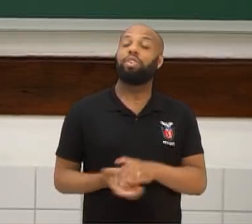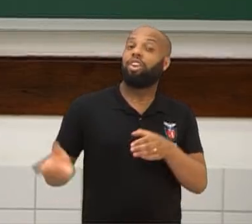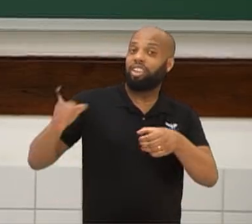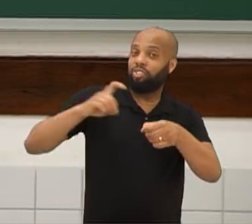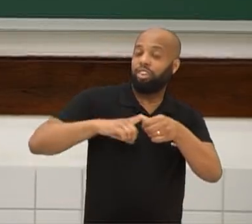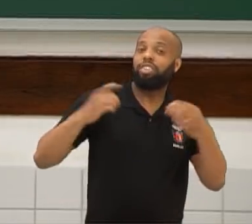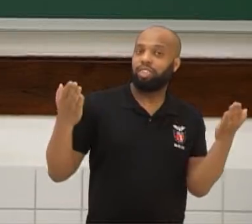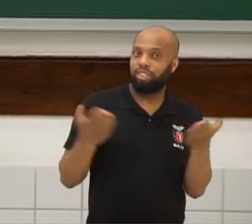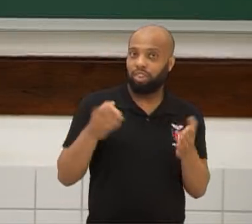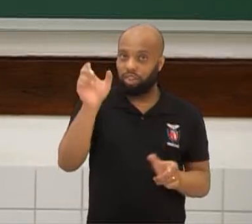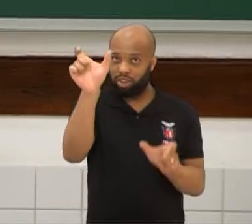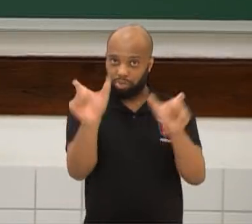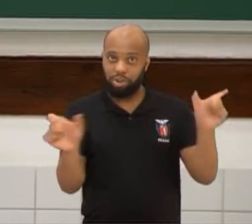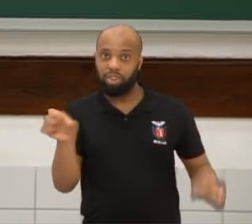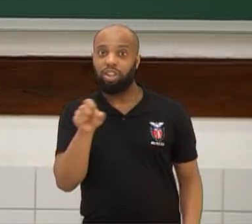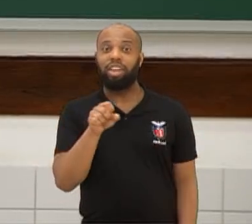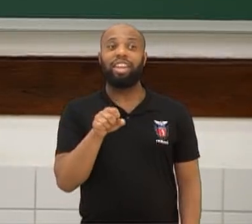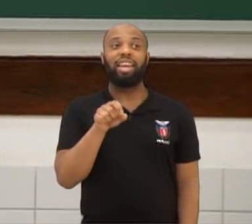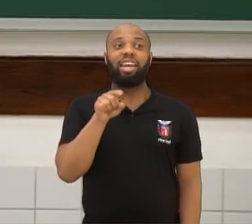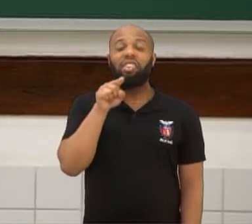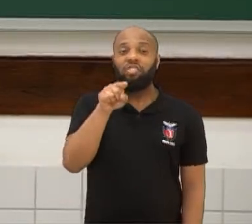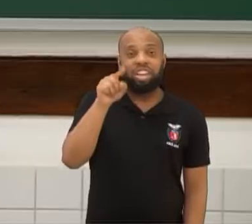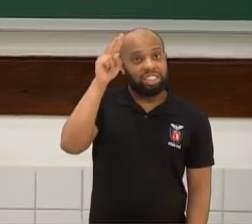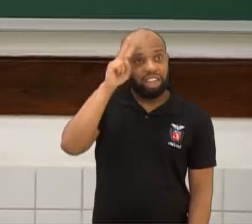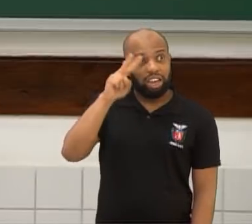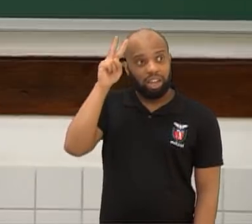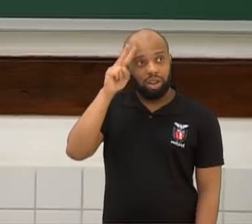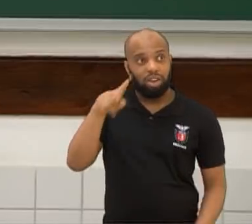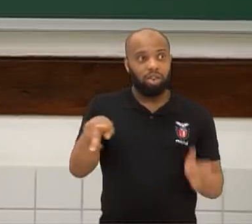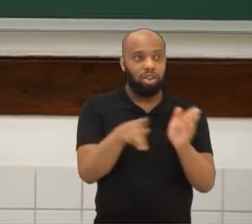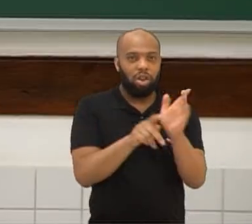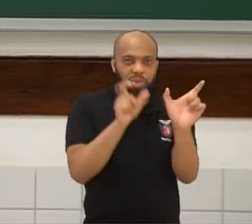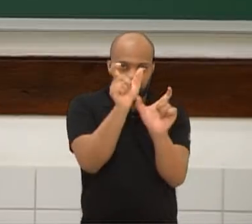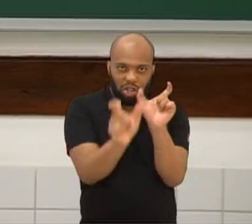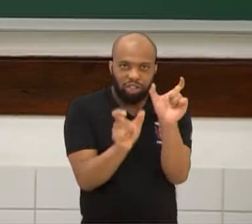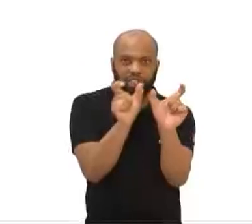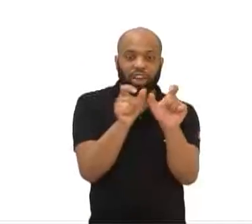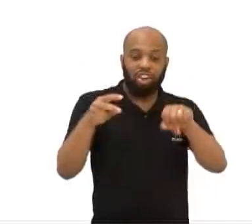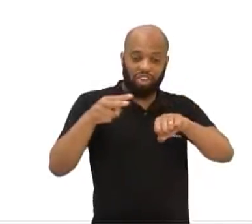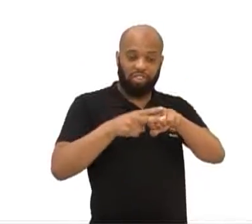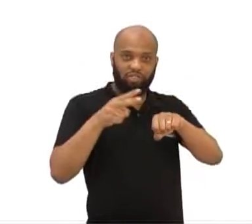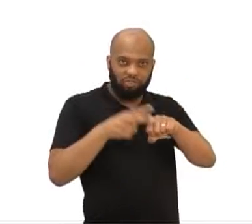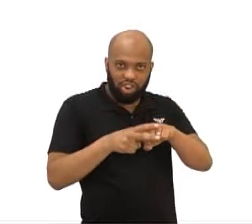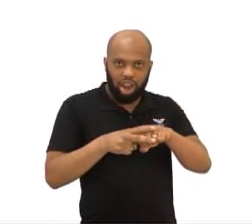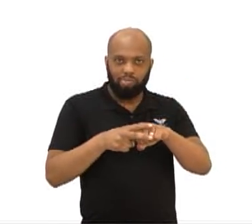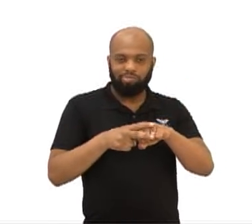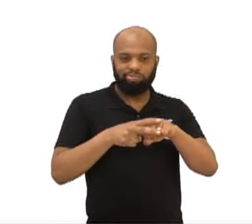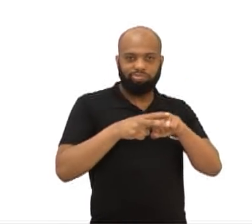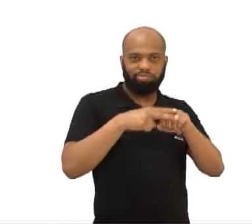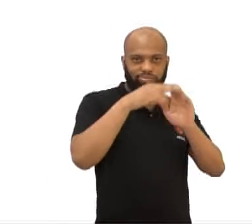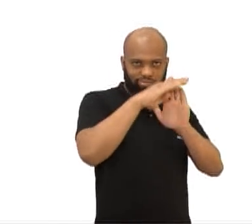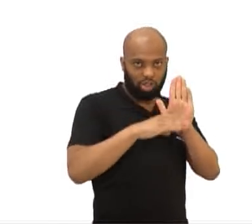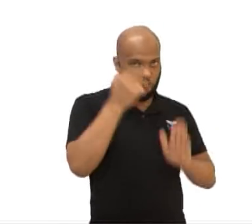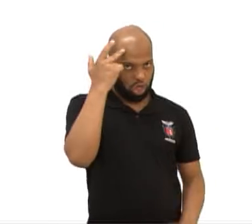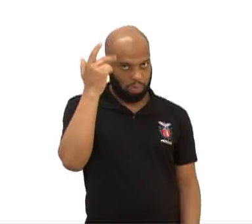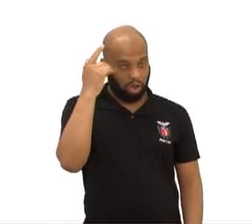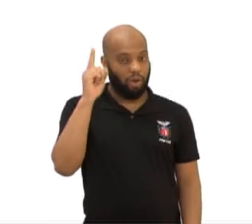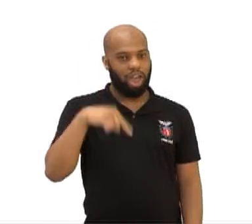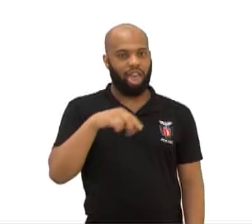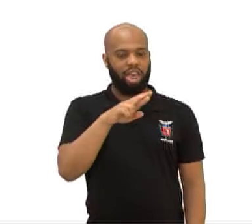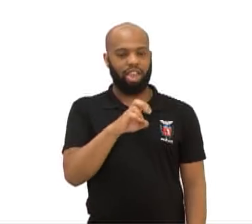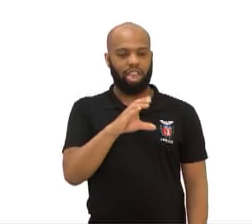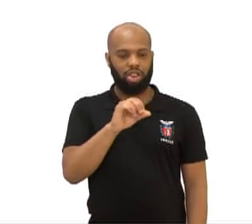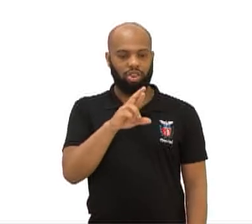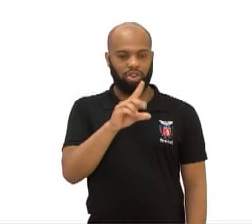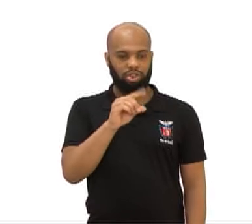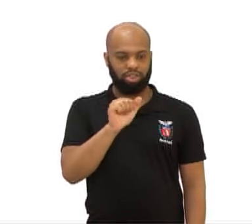Retornando então, pessoal, quem se lembrou da conjugação dos verbos lembrar, esquecer e agora recordar, né? Então,